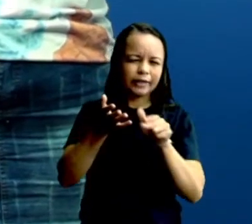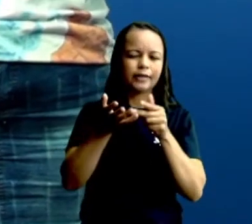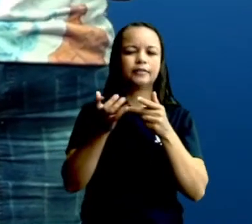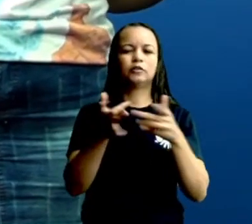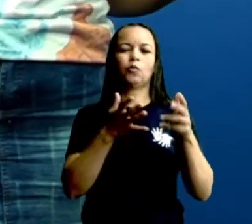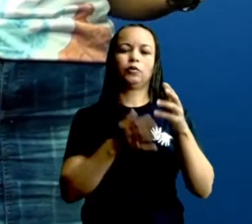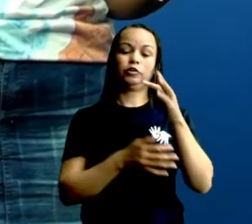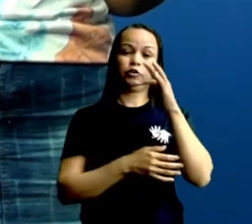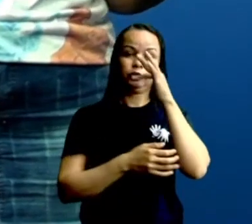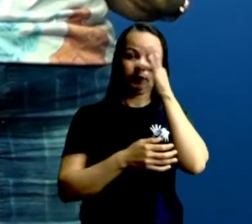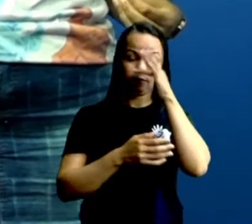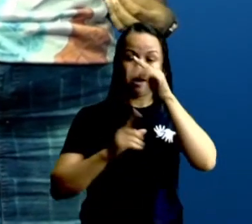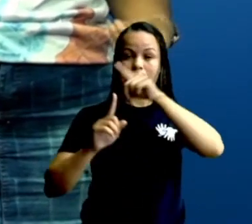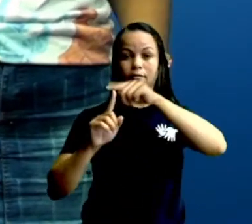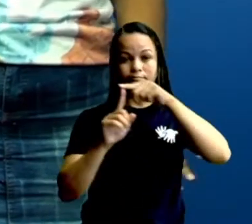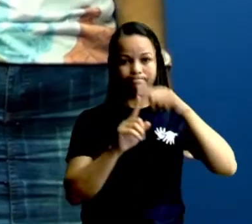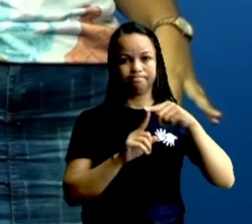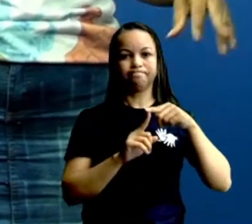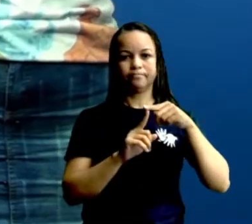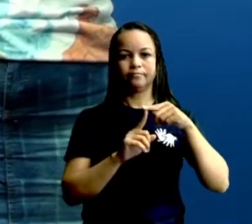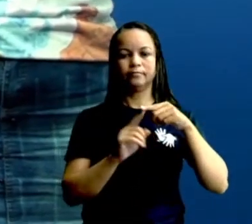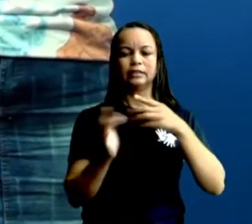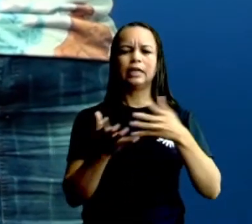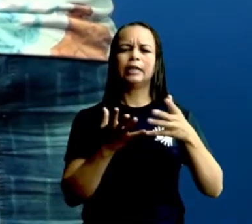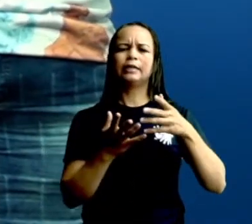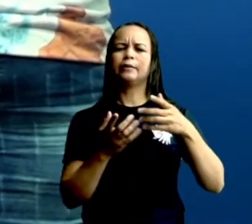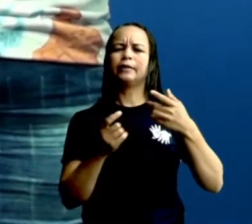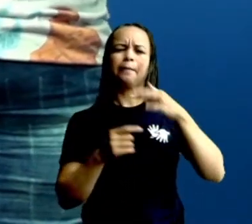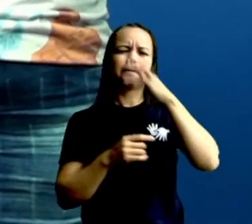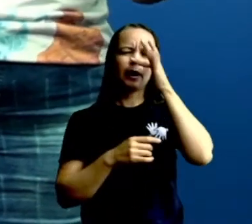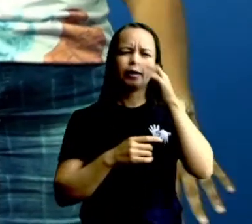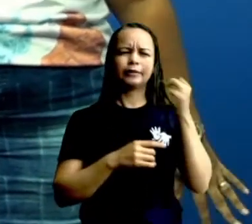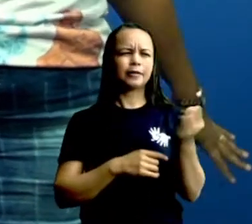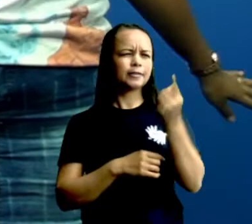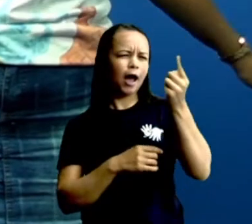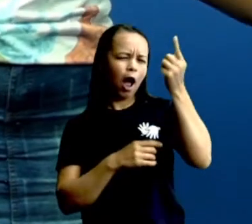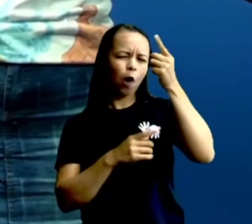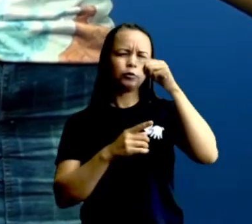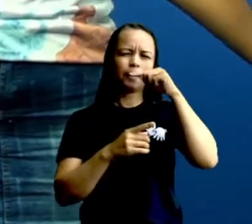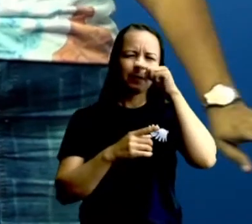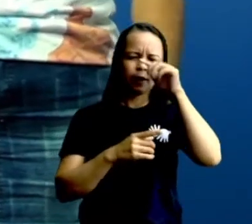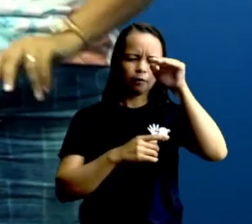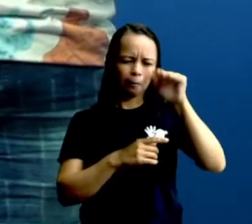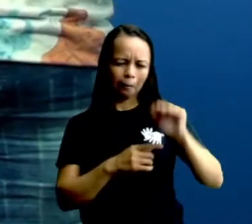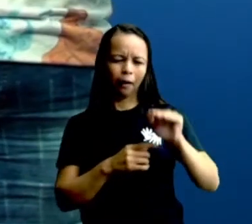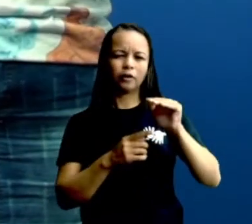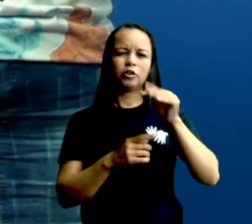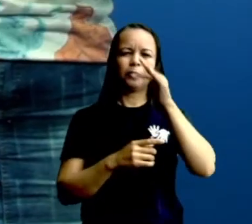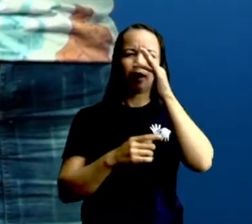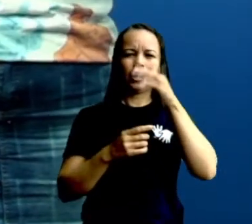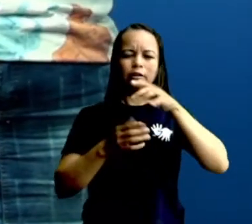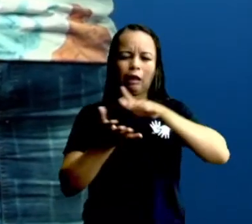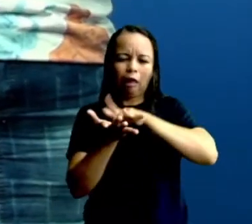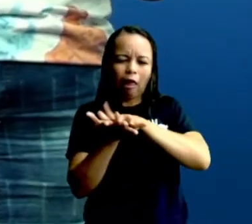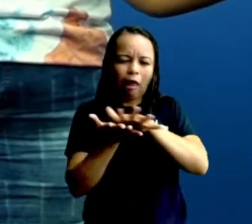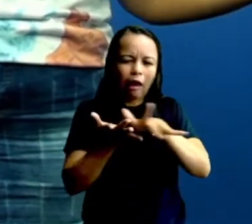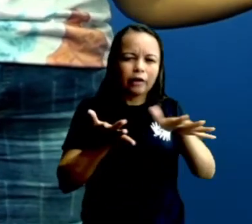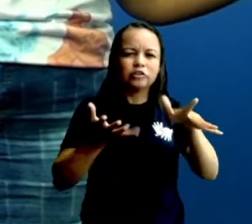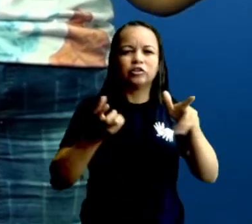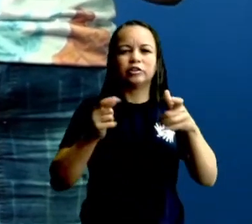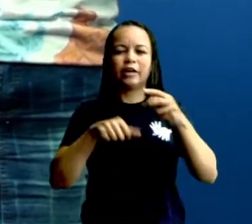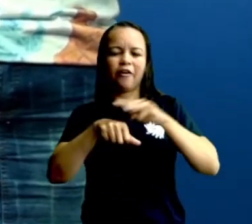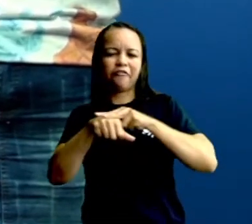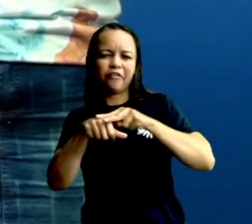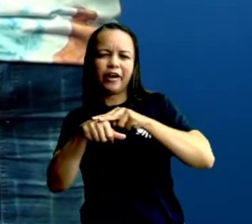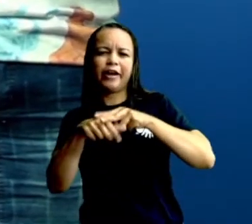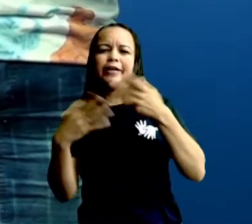de diferentes tipos de plantas. Plantas altas, plantas baixas, plantas rasteiras, plantas verdes,